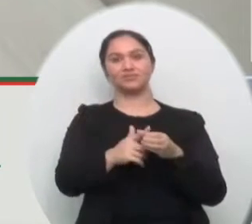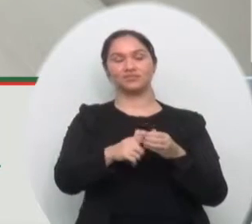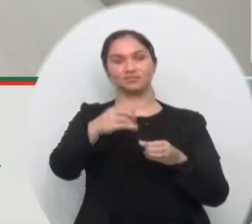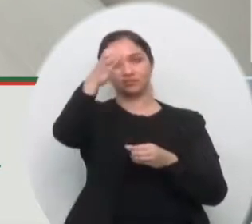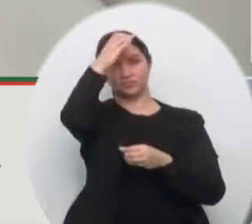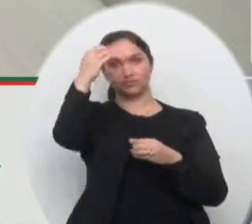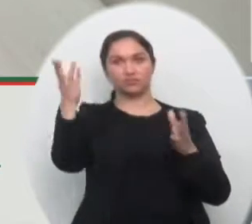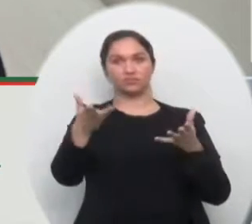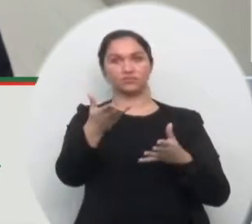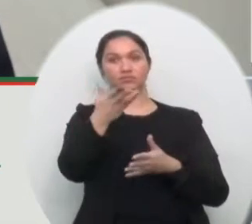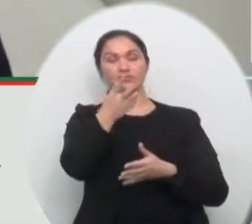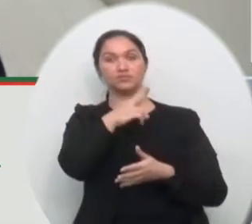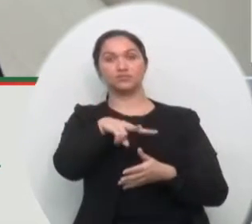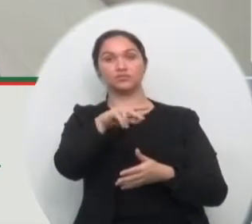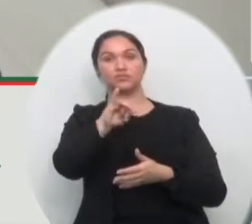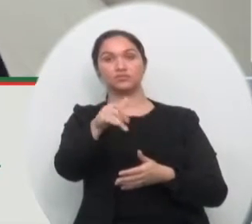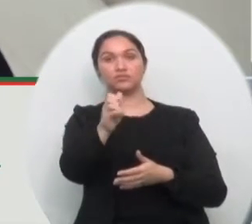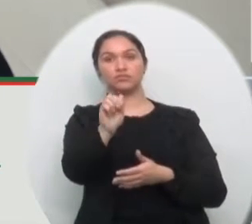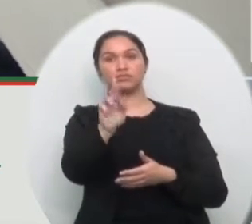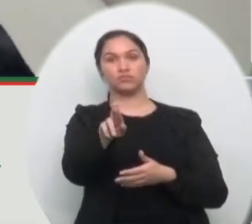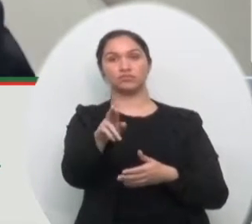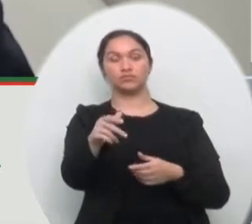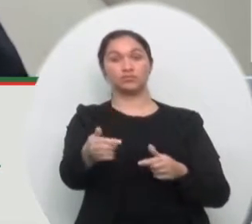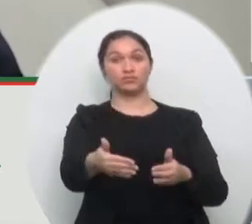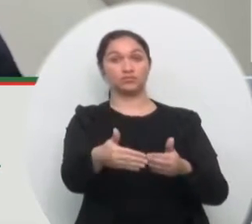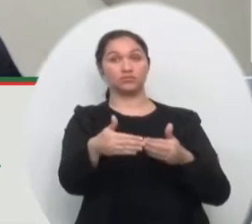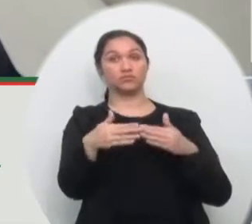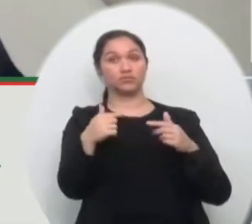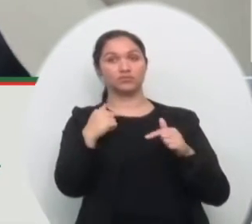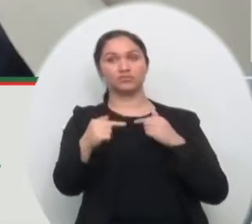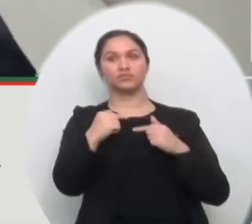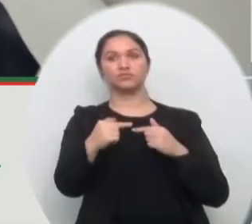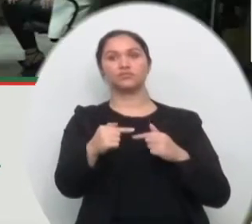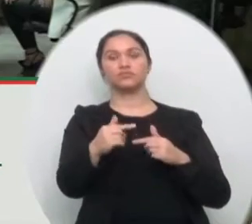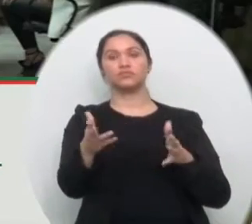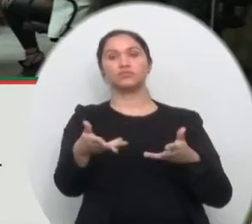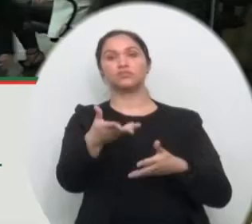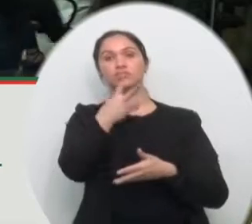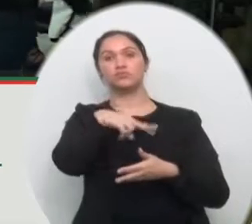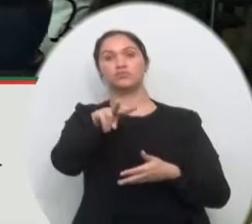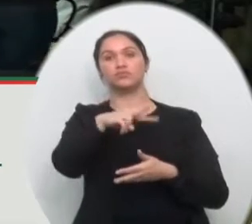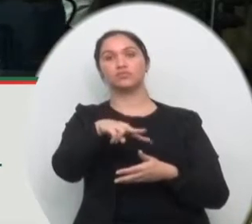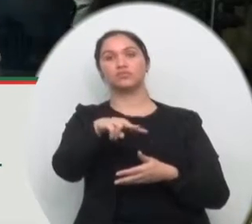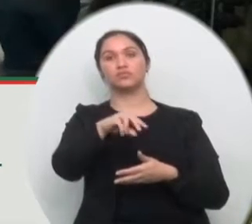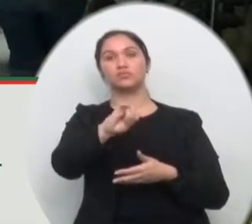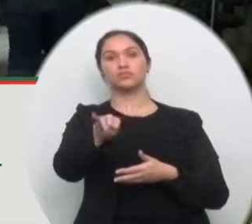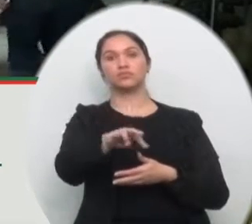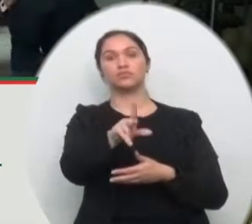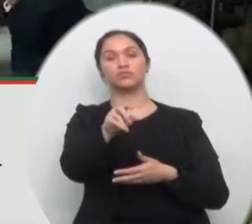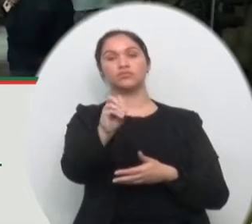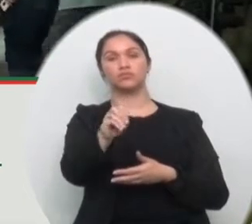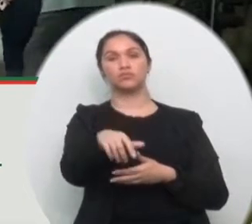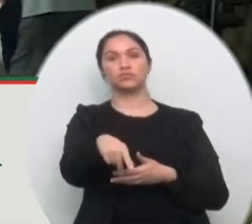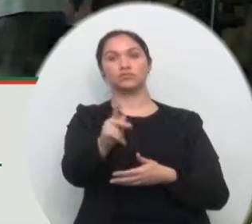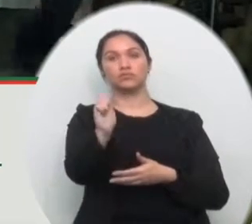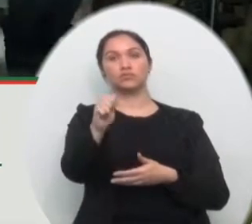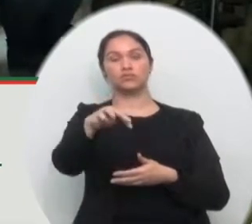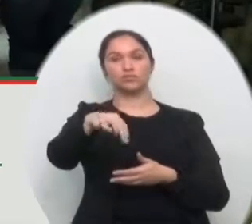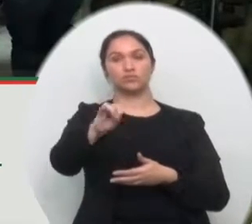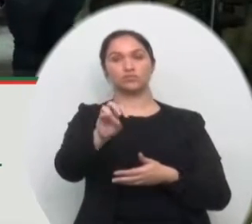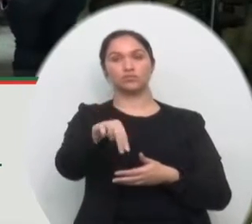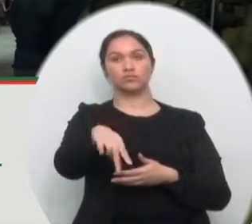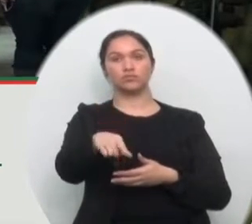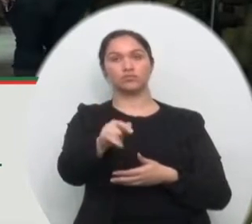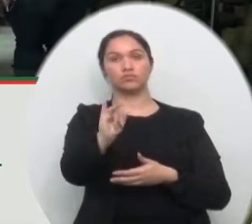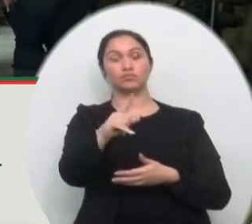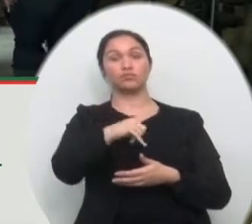Jair Alexandre e a moção continua em discussão. Com a palavra, o vereador Júlio César Camins, que Vossa Excelência dispõe